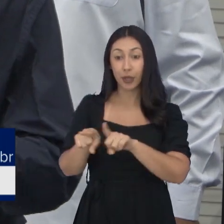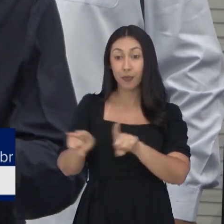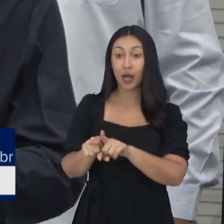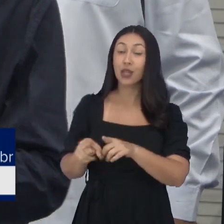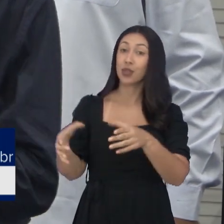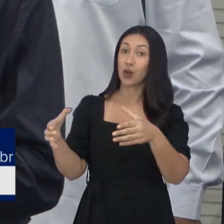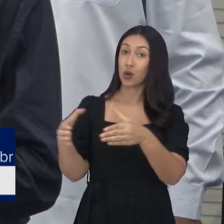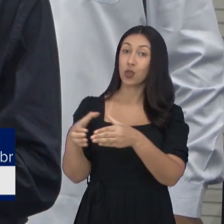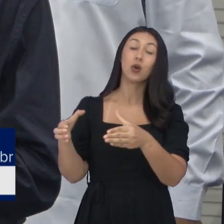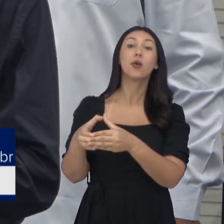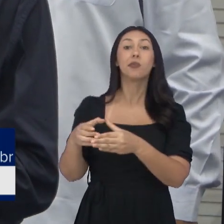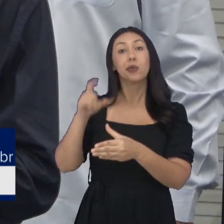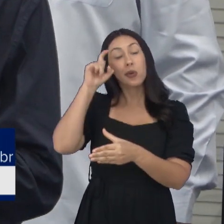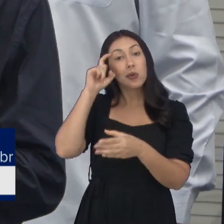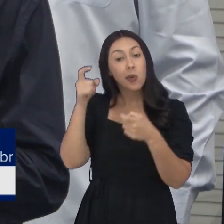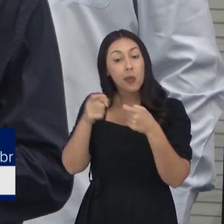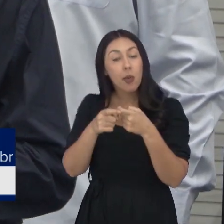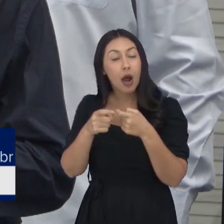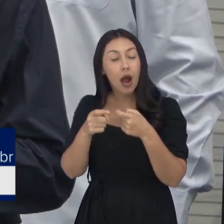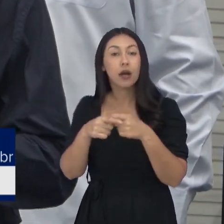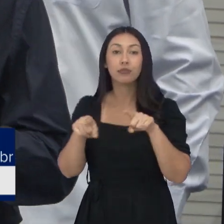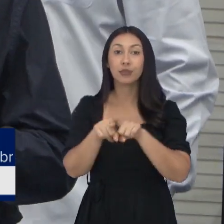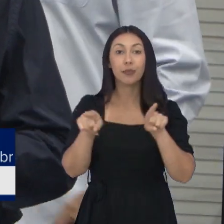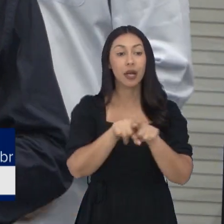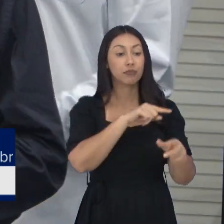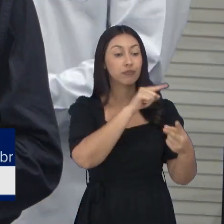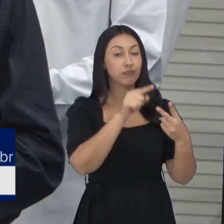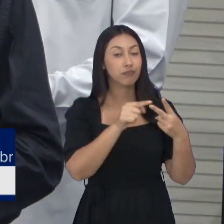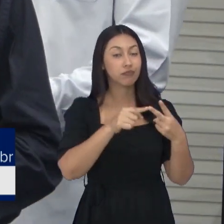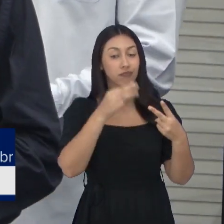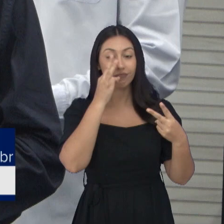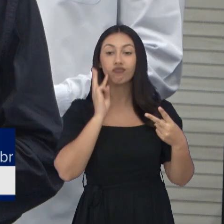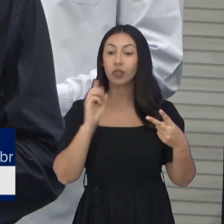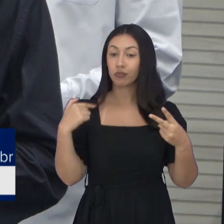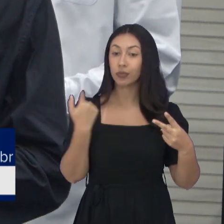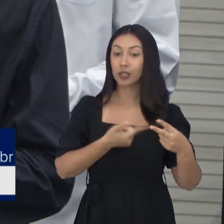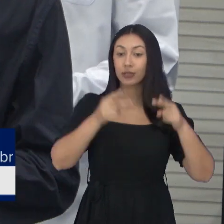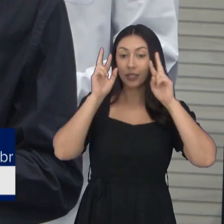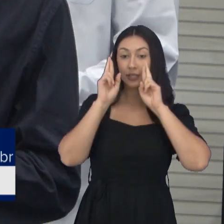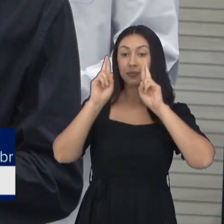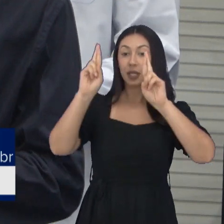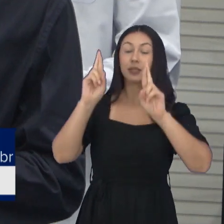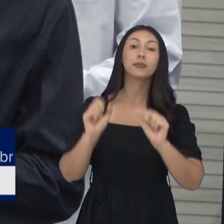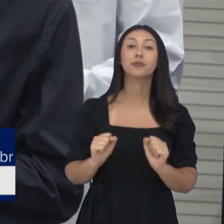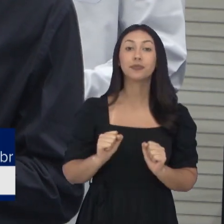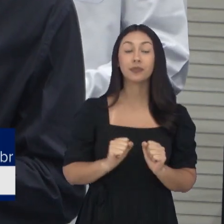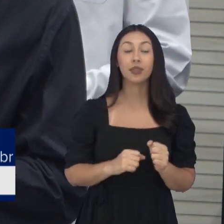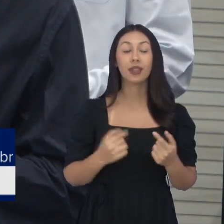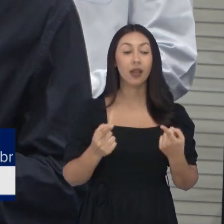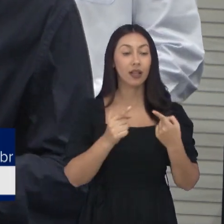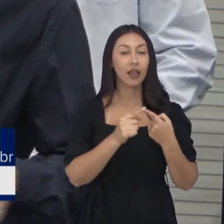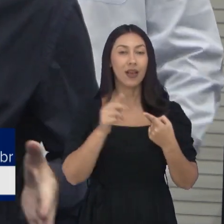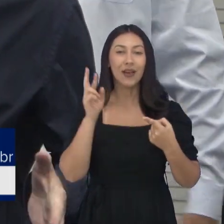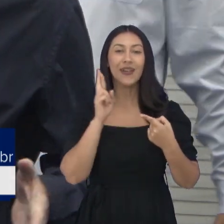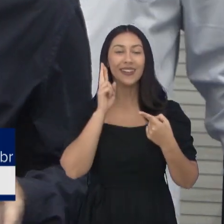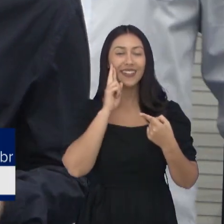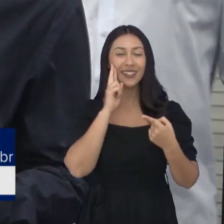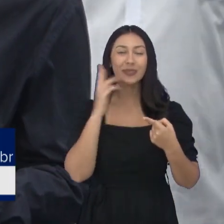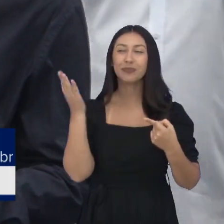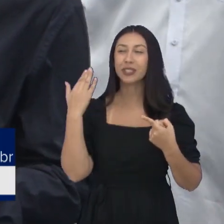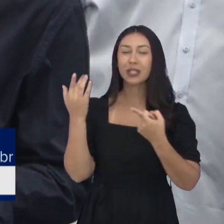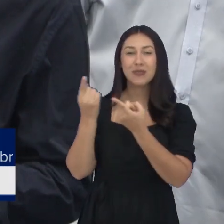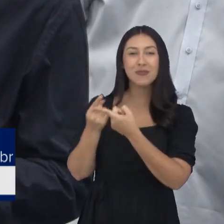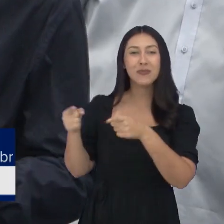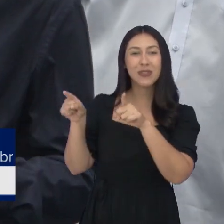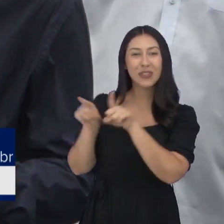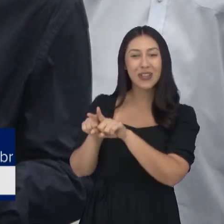do Elton, do Walter Reach, que é um grupo que tem o nosso respeito. Renato, fizemos uma parceria